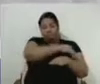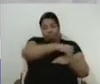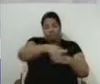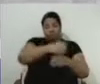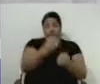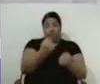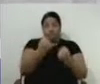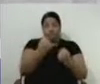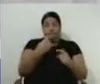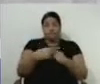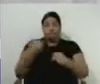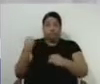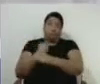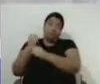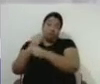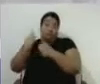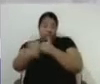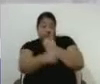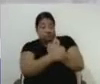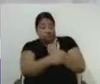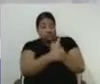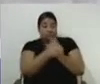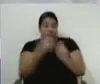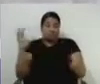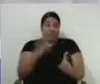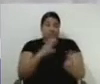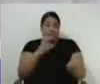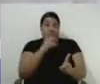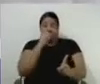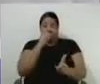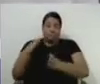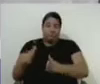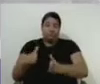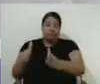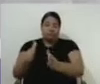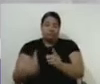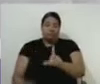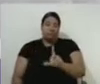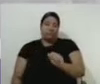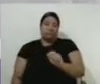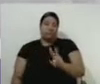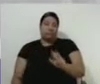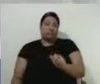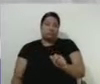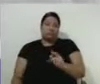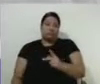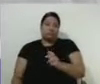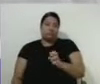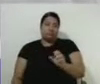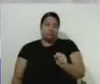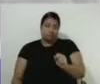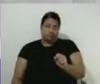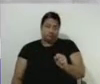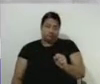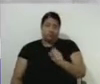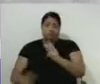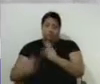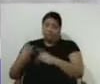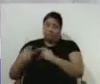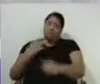obras do Rio Lava Pés, do Ribeirão Lava Pés. A população está contente com a obra, claro que está,